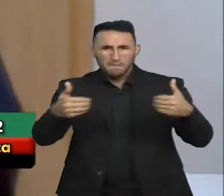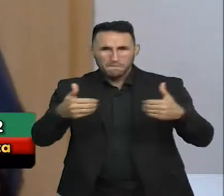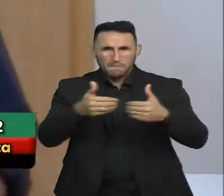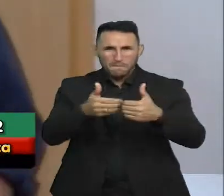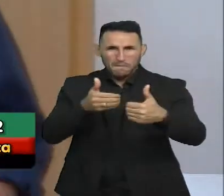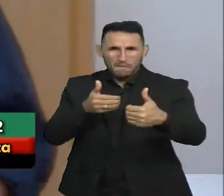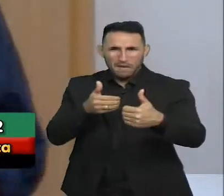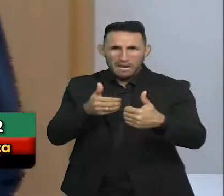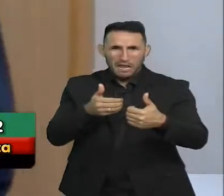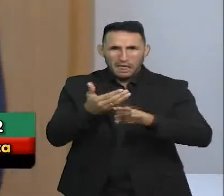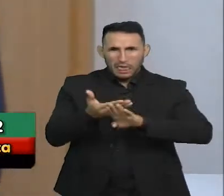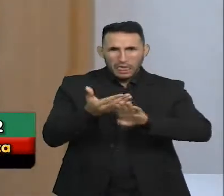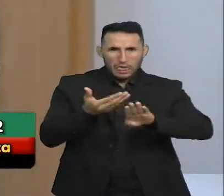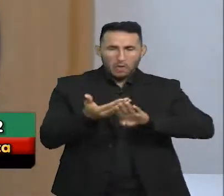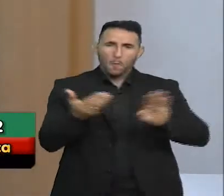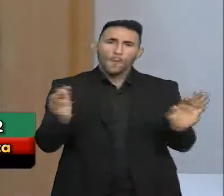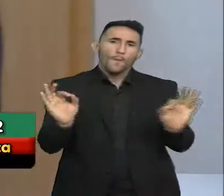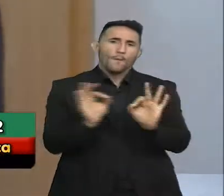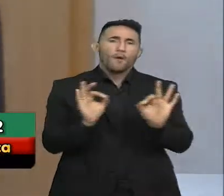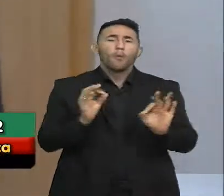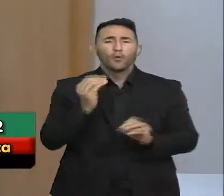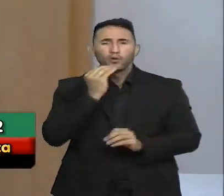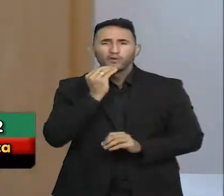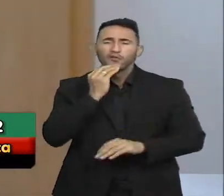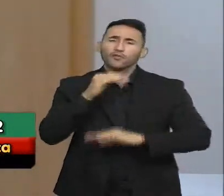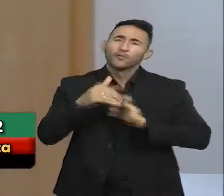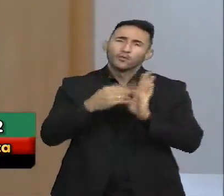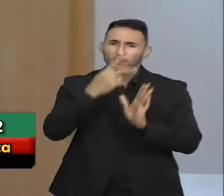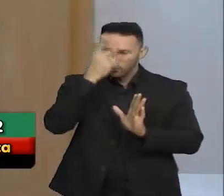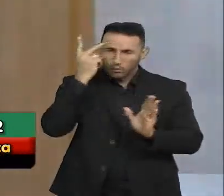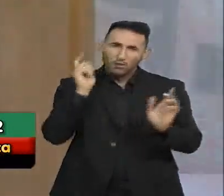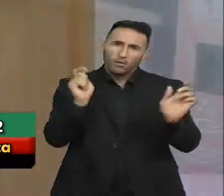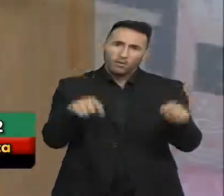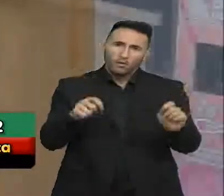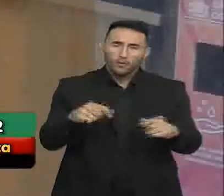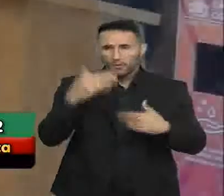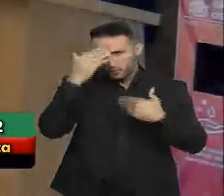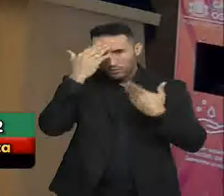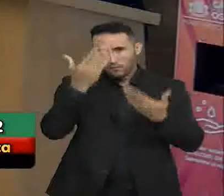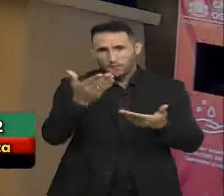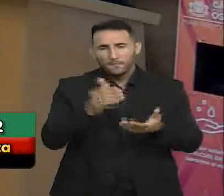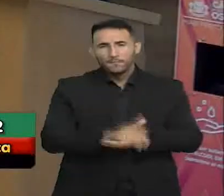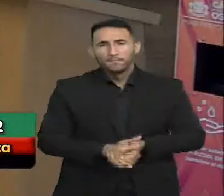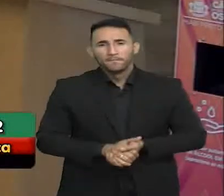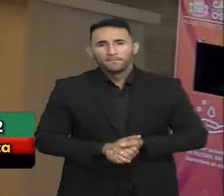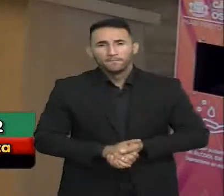as pessoas, mas acolha todos e dê voz a todos. Muito obrigado.